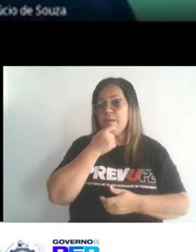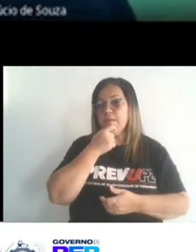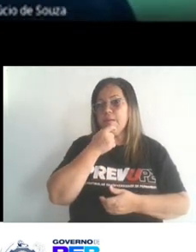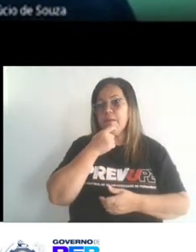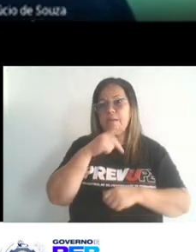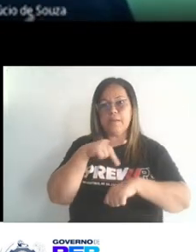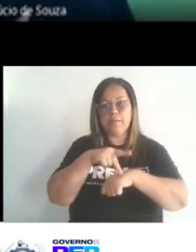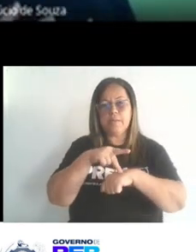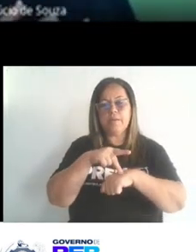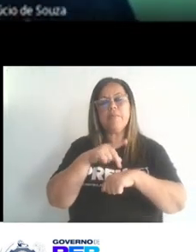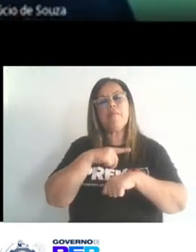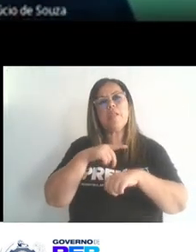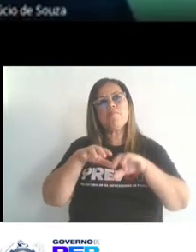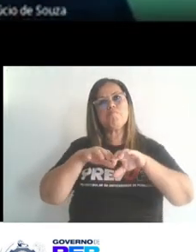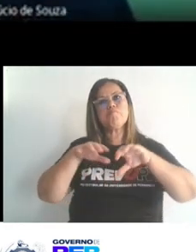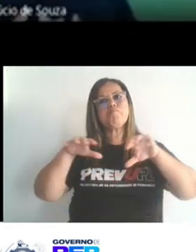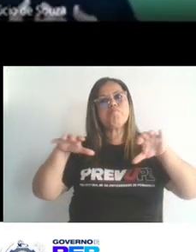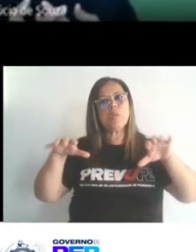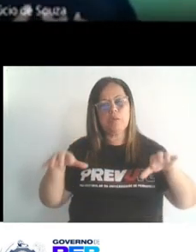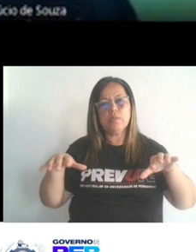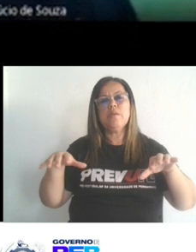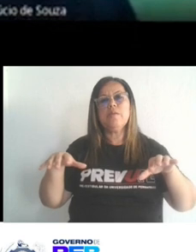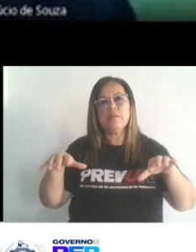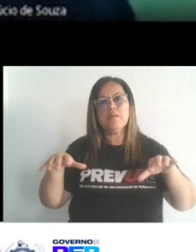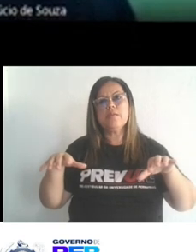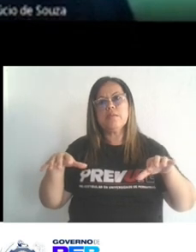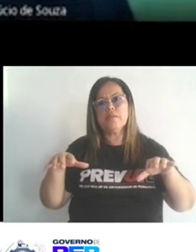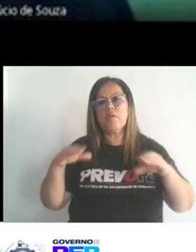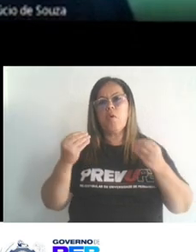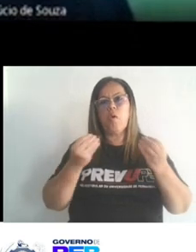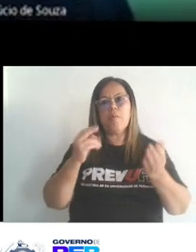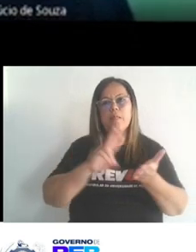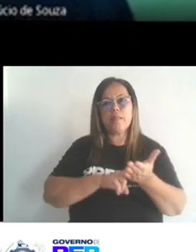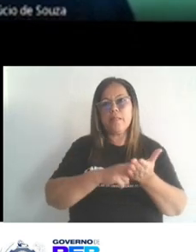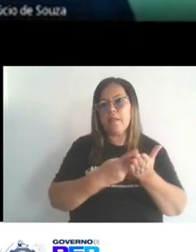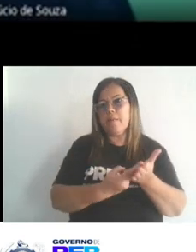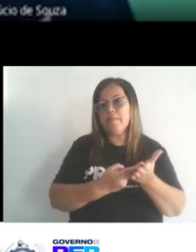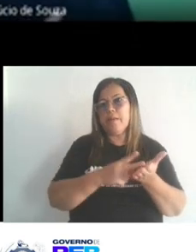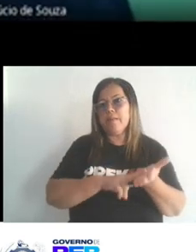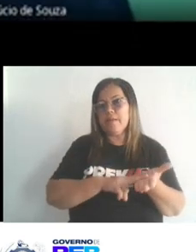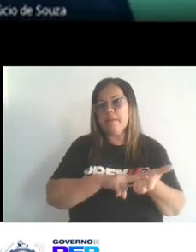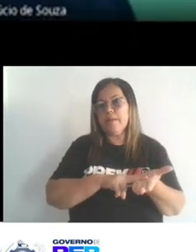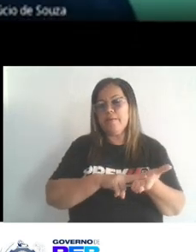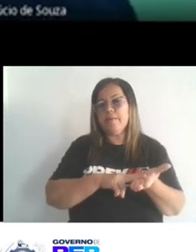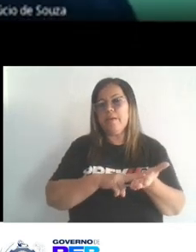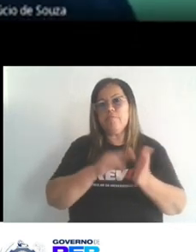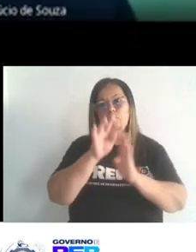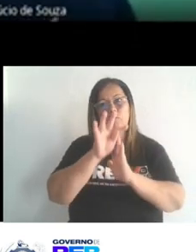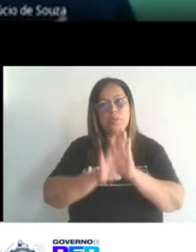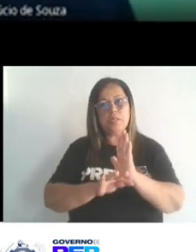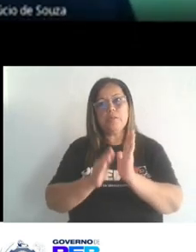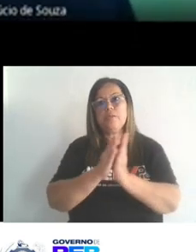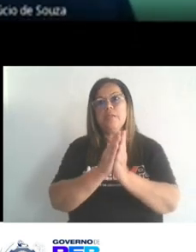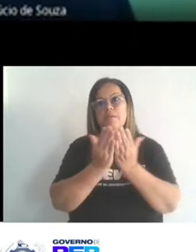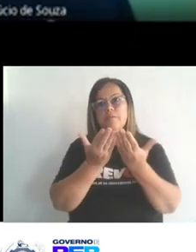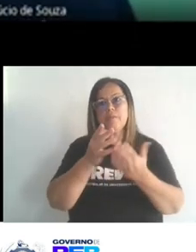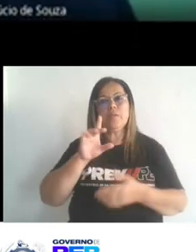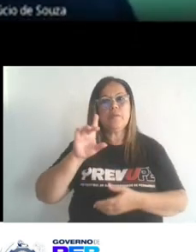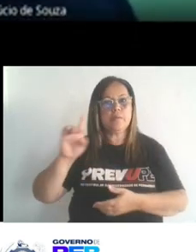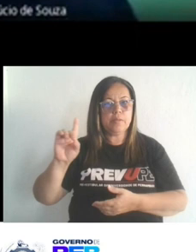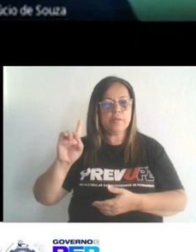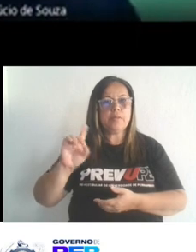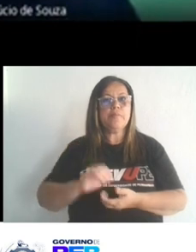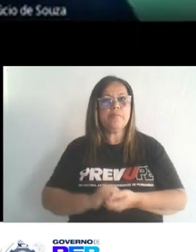na hegemonia interpretativa vamos chamar assim dos textos bíblicos dos textos